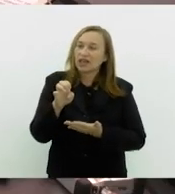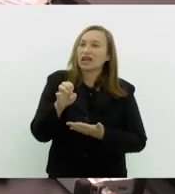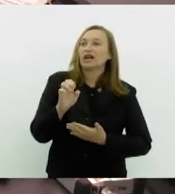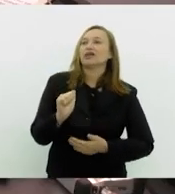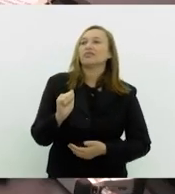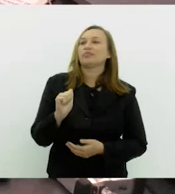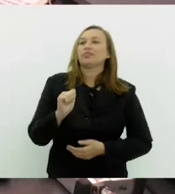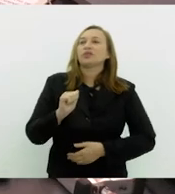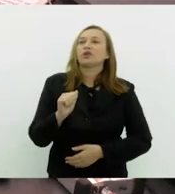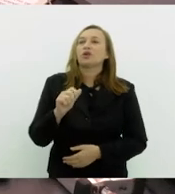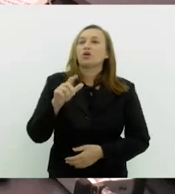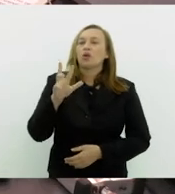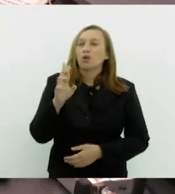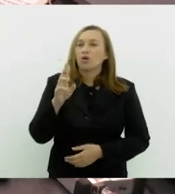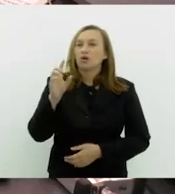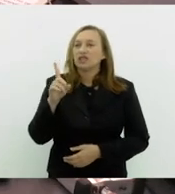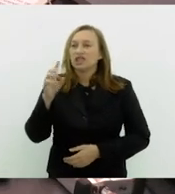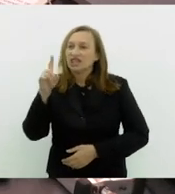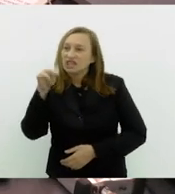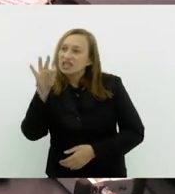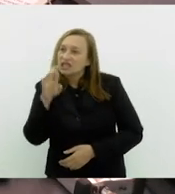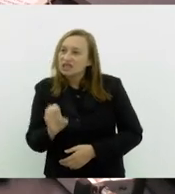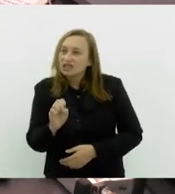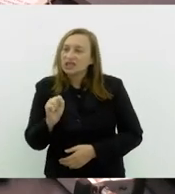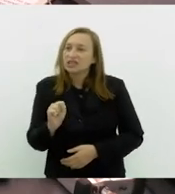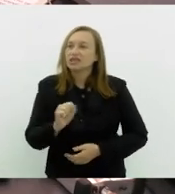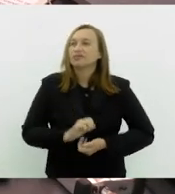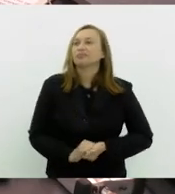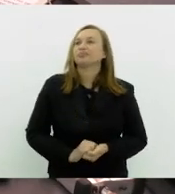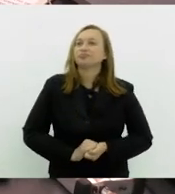Graziella. Tudo bem?